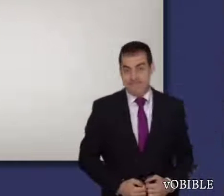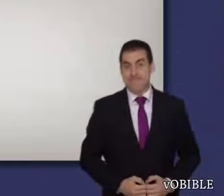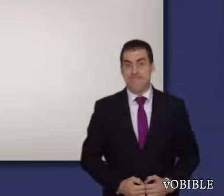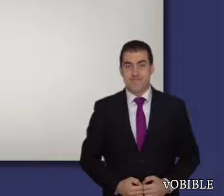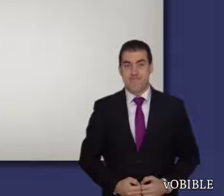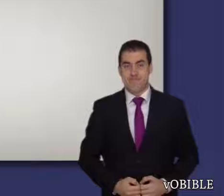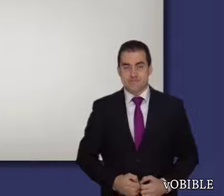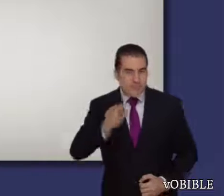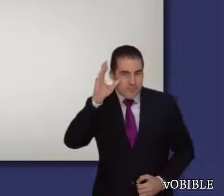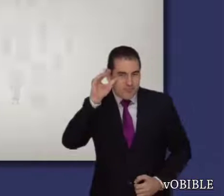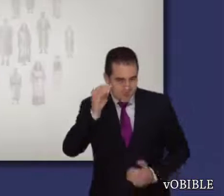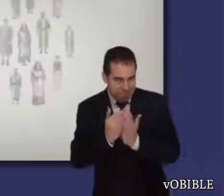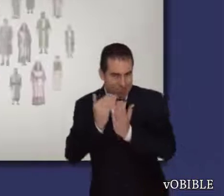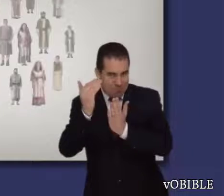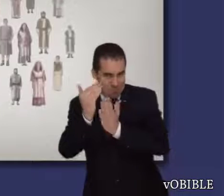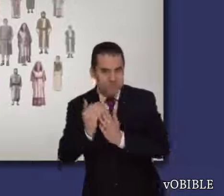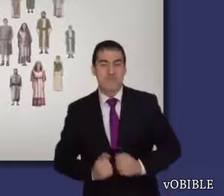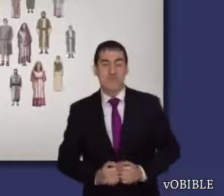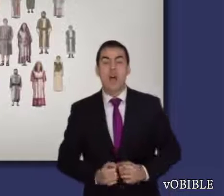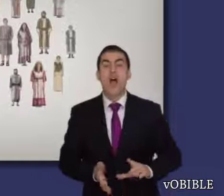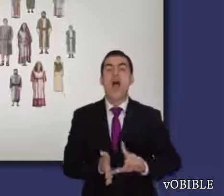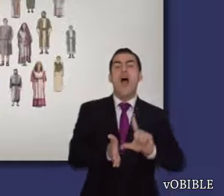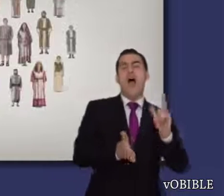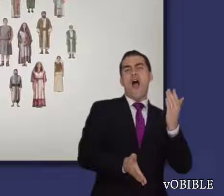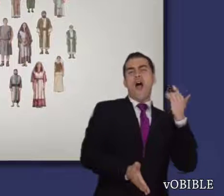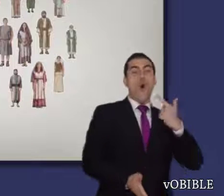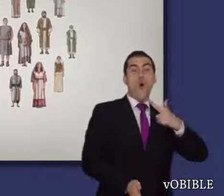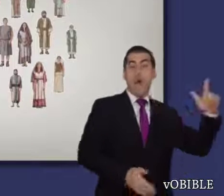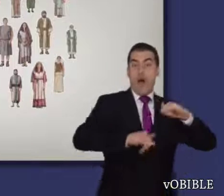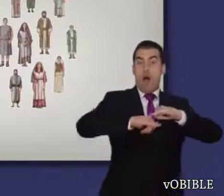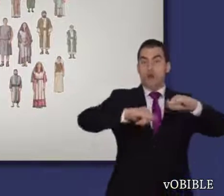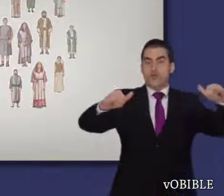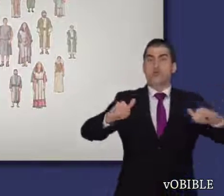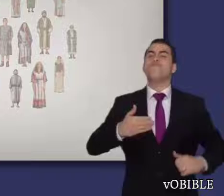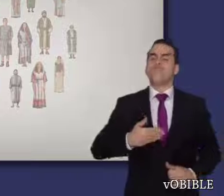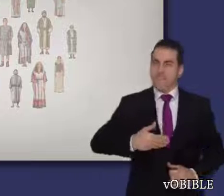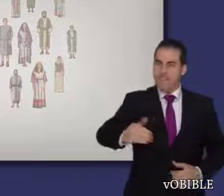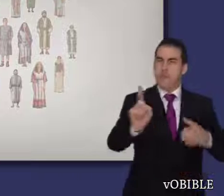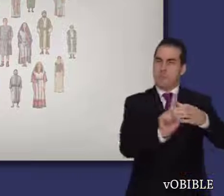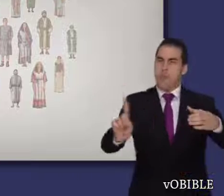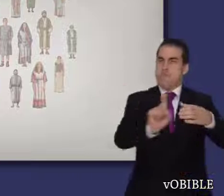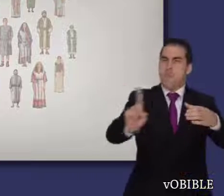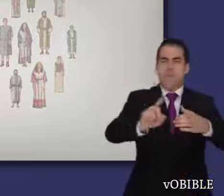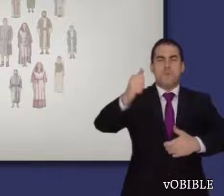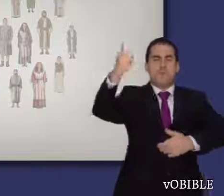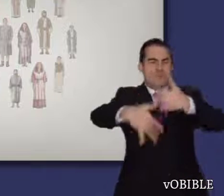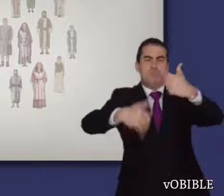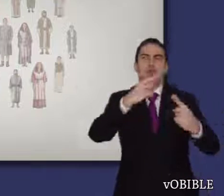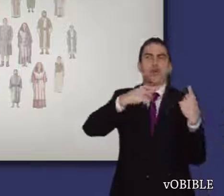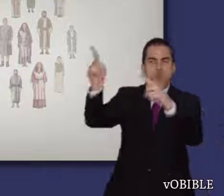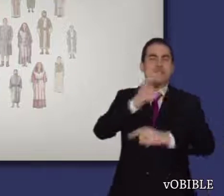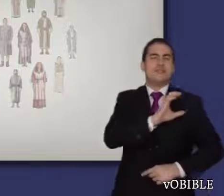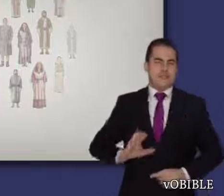Você sabia? Mais de 30 anos antes de João escrever suas cartas, havia sido predito que falsos instrutores